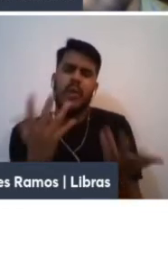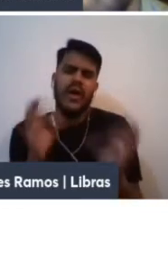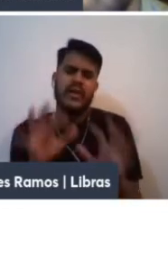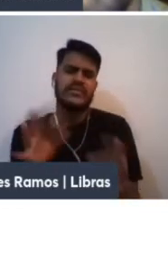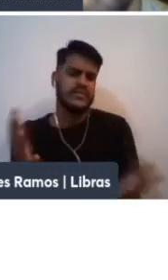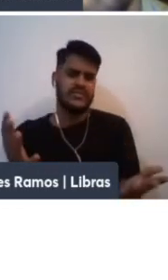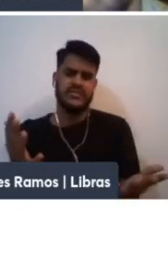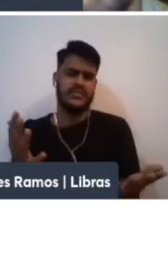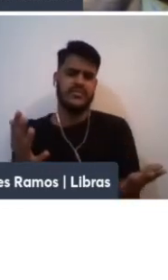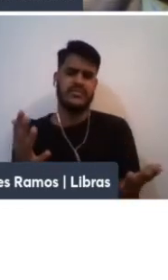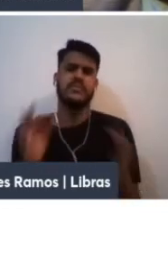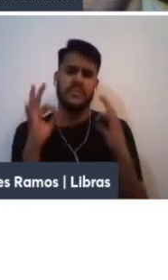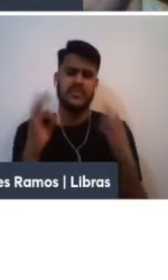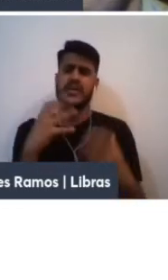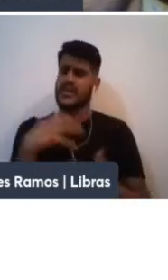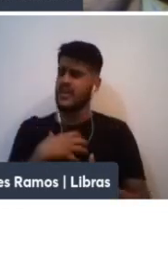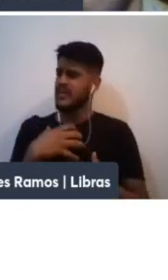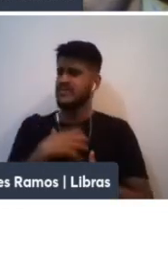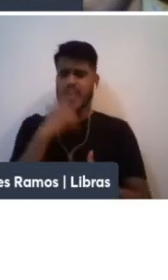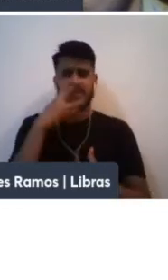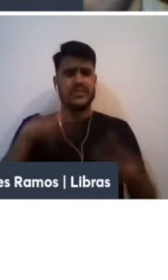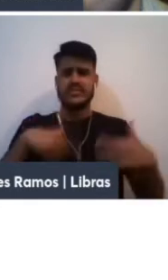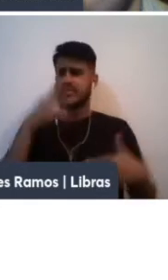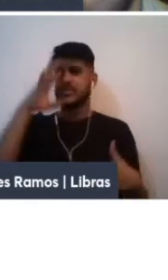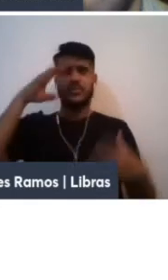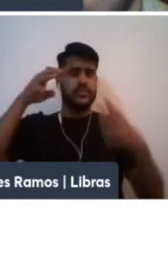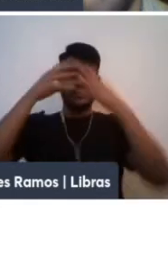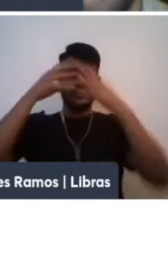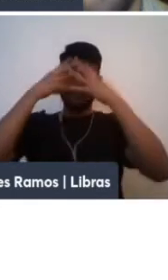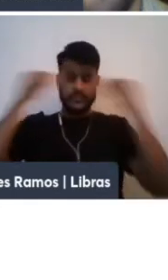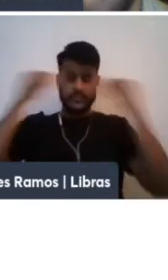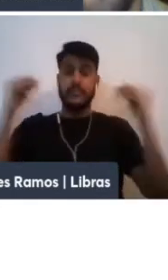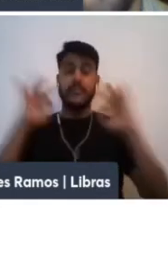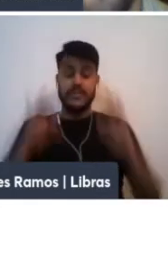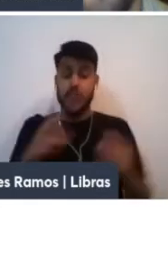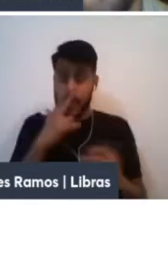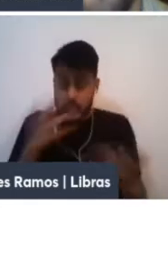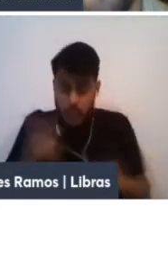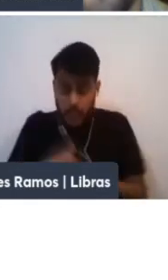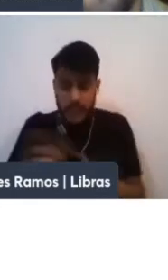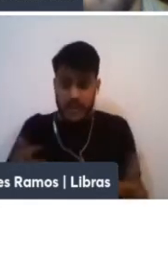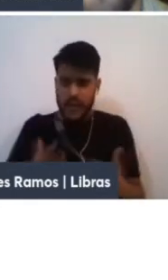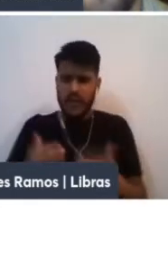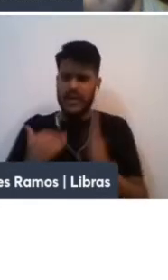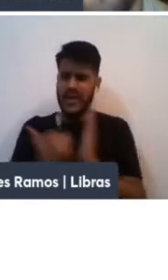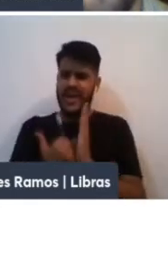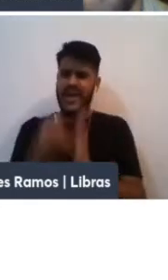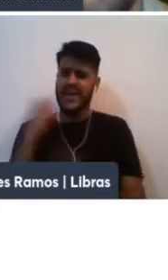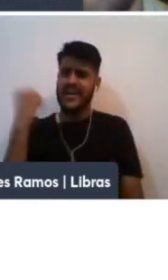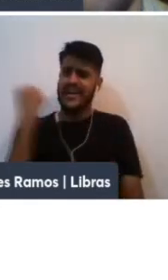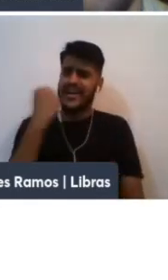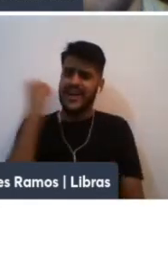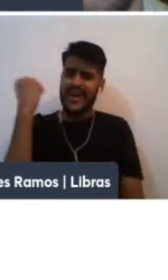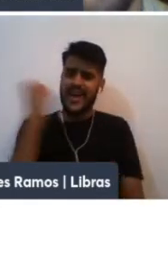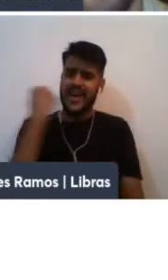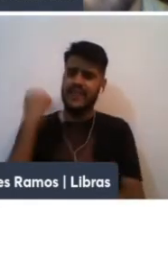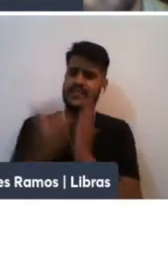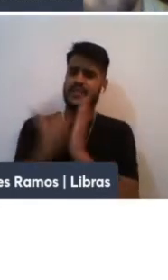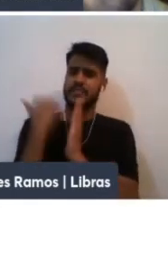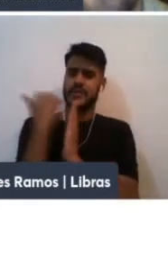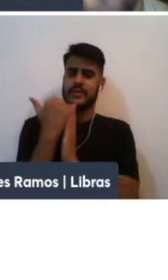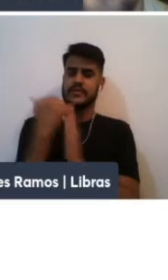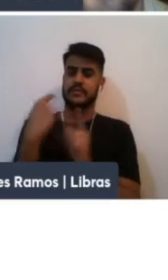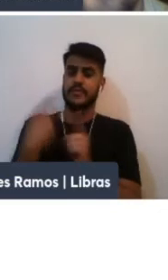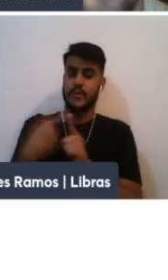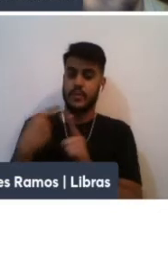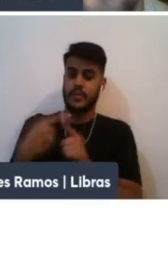vezes eu até me perco. Mas a gente está acontecendo. É muito mais grave, eu acho, do que a ditadura que a gente viveu. Porque na ditadura dos